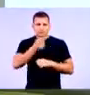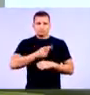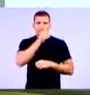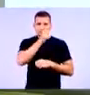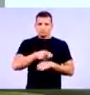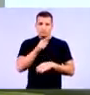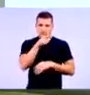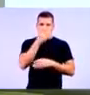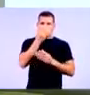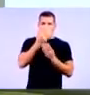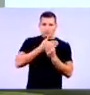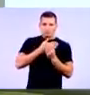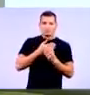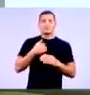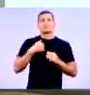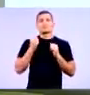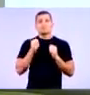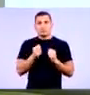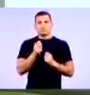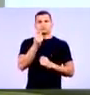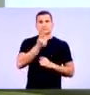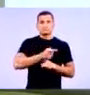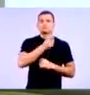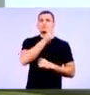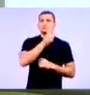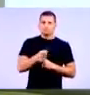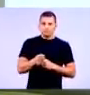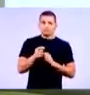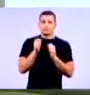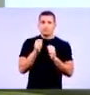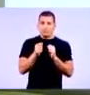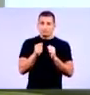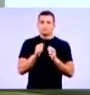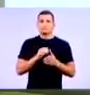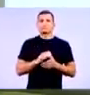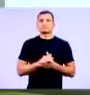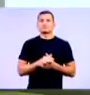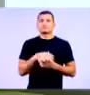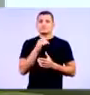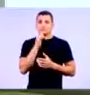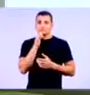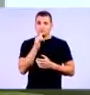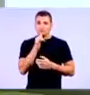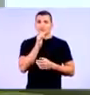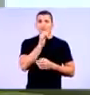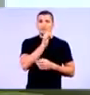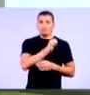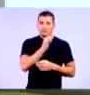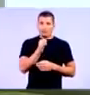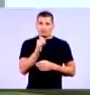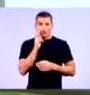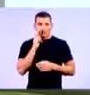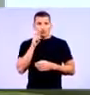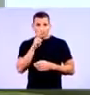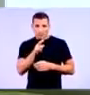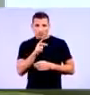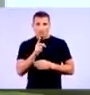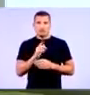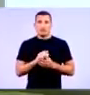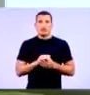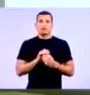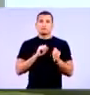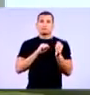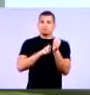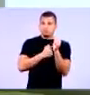outro? Posso. Todavia, se o tutor já tiver olhado e bloqueado o seu arquivo, você não vai